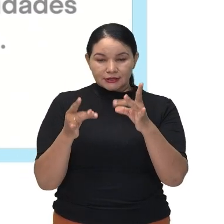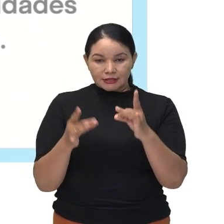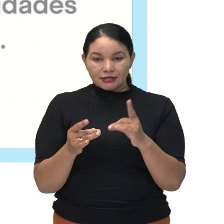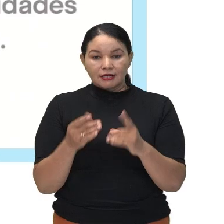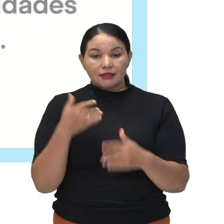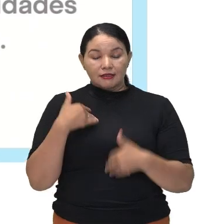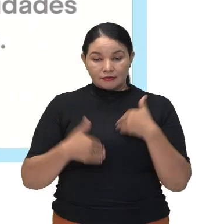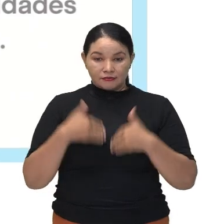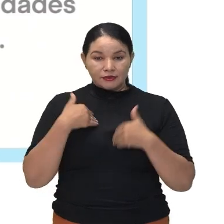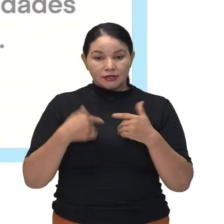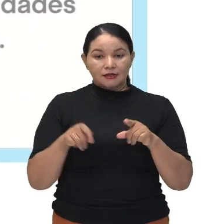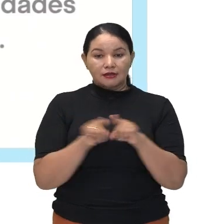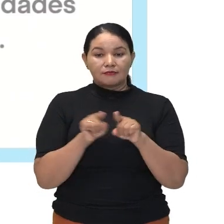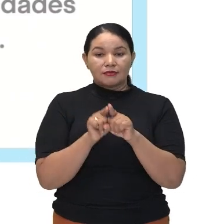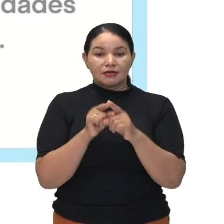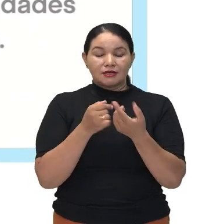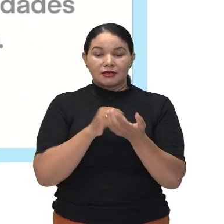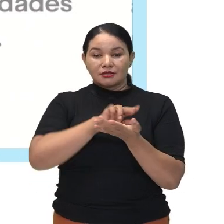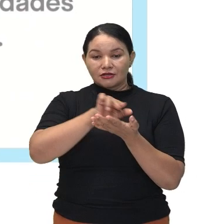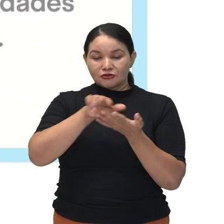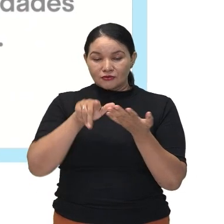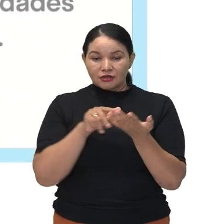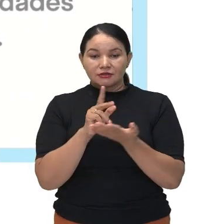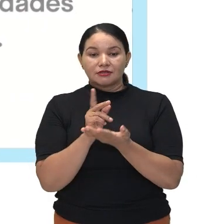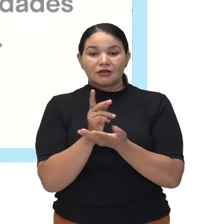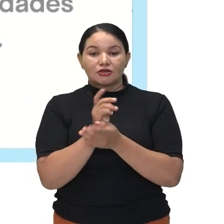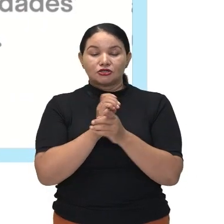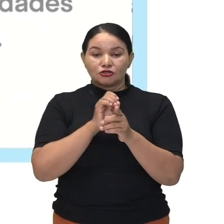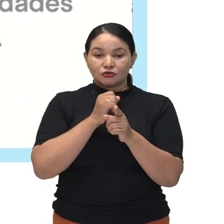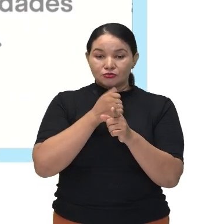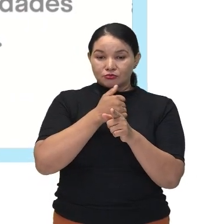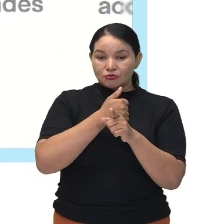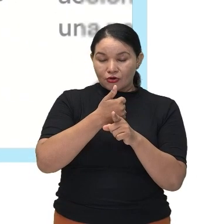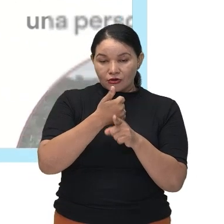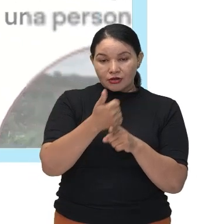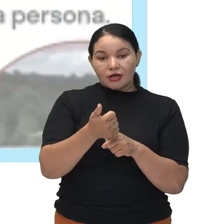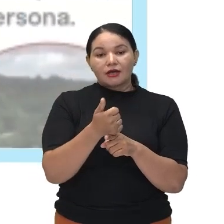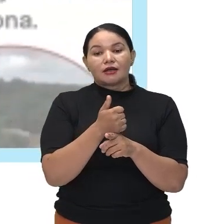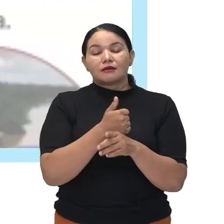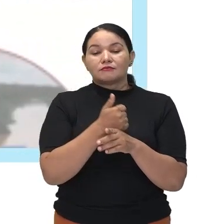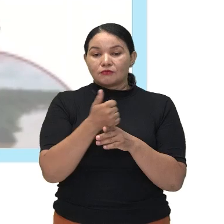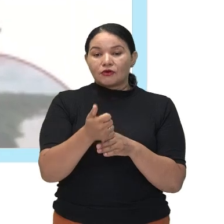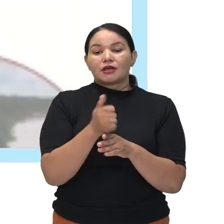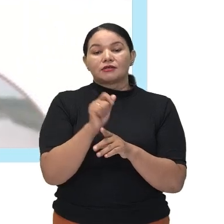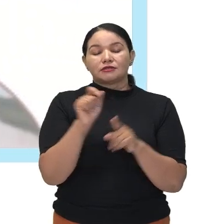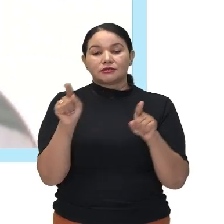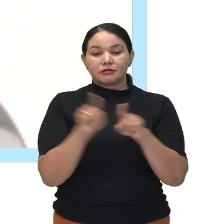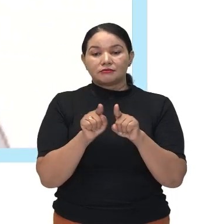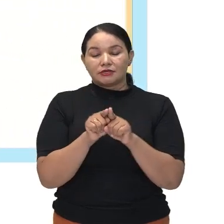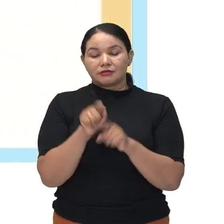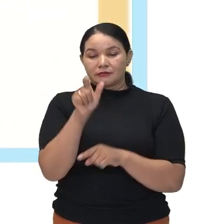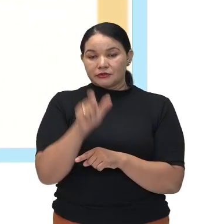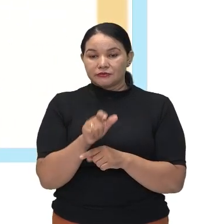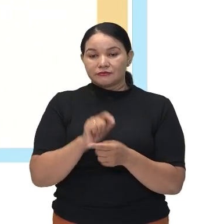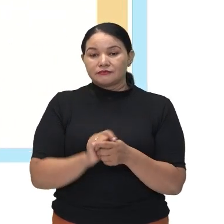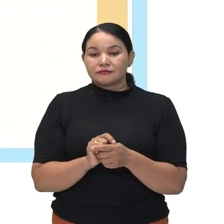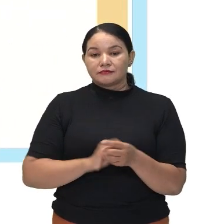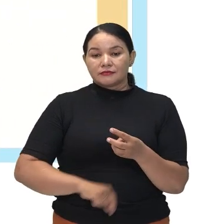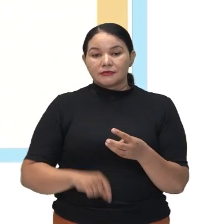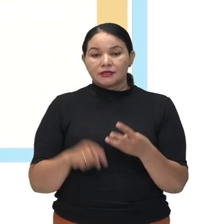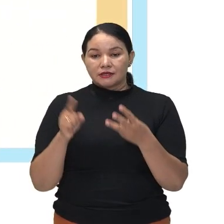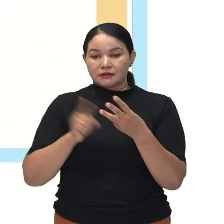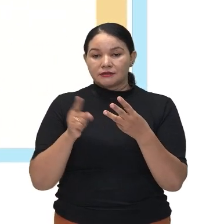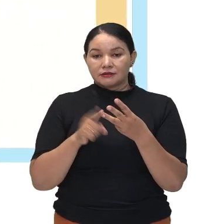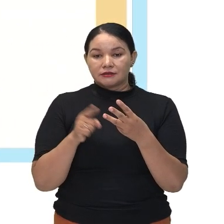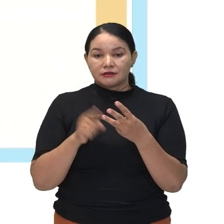da pessoa, quanto das qualidades morais daquela pessoa. Em seguida, nós temos la